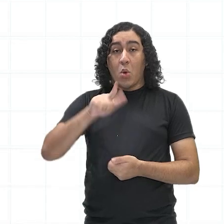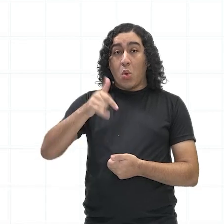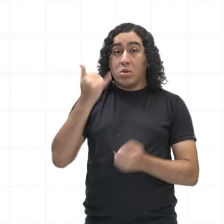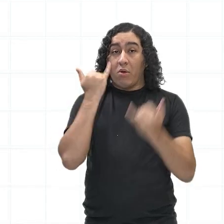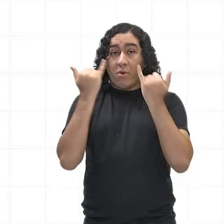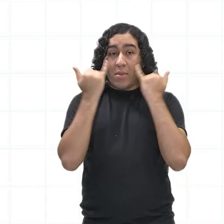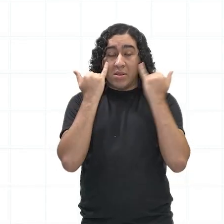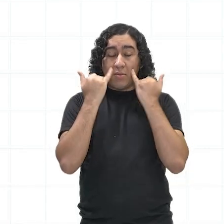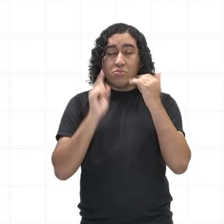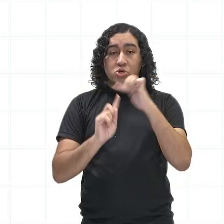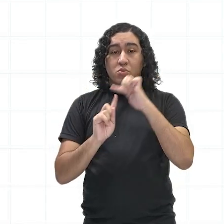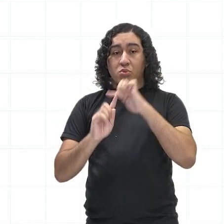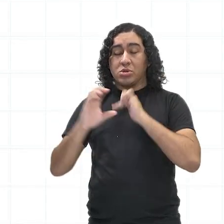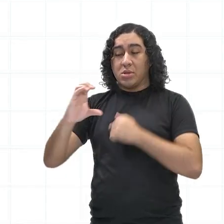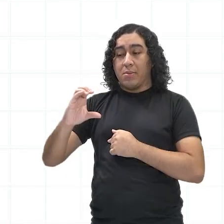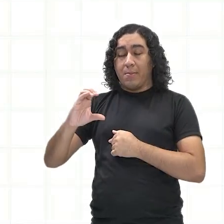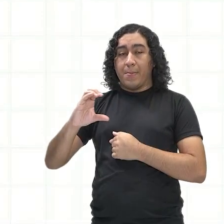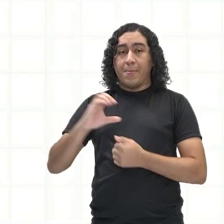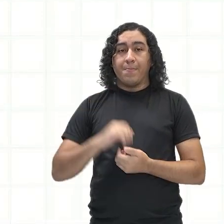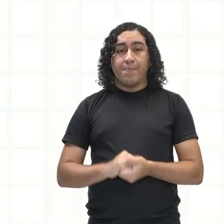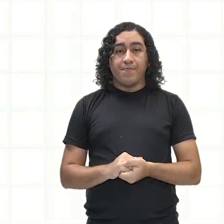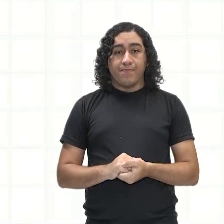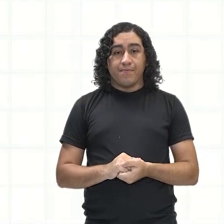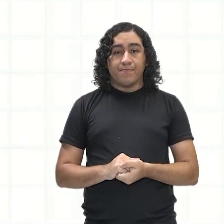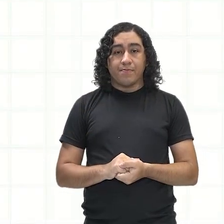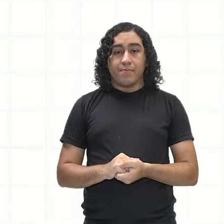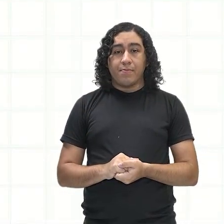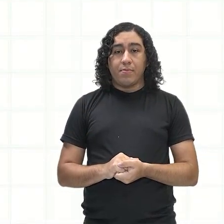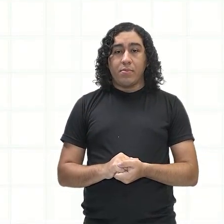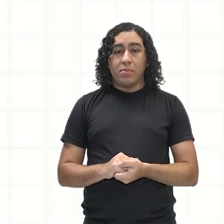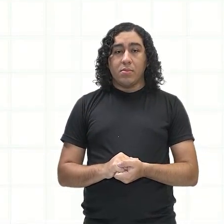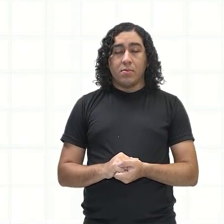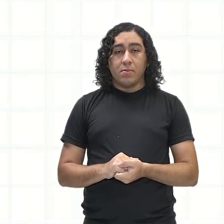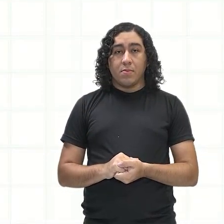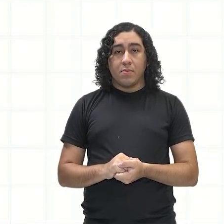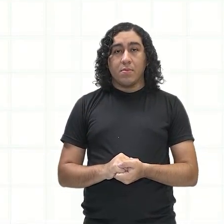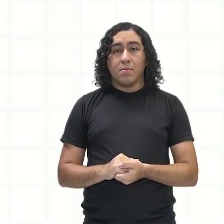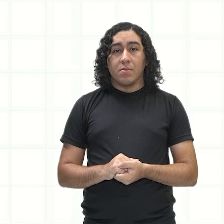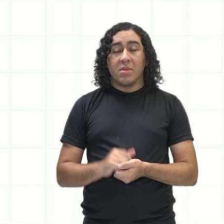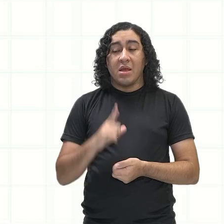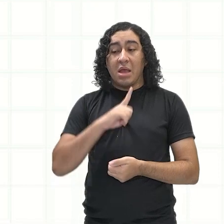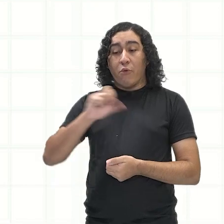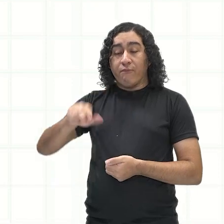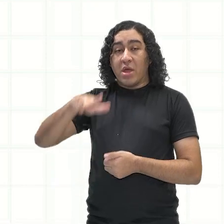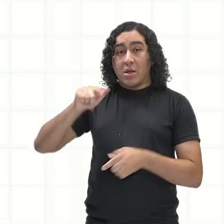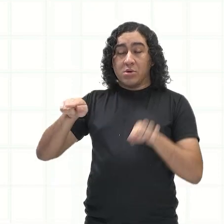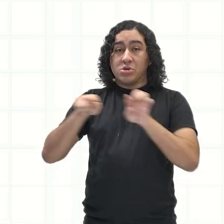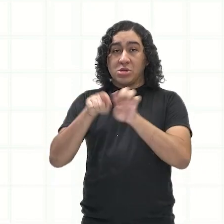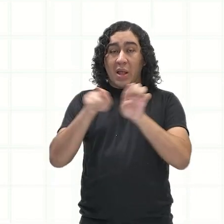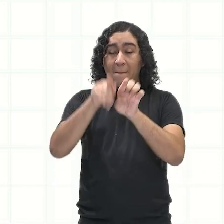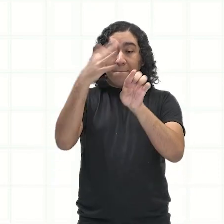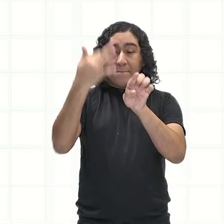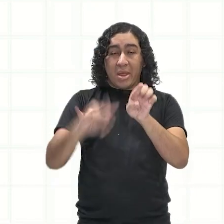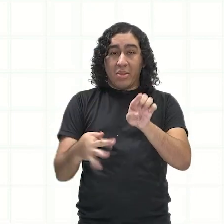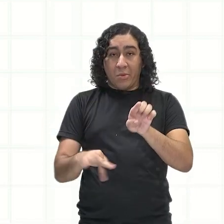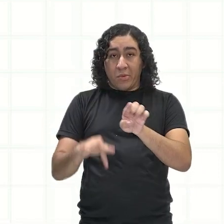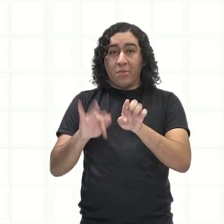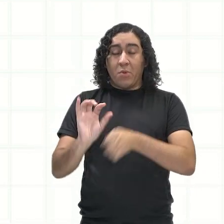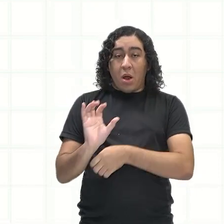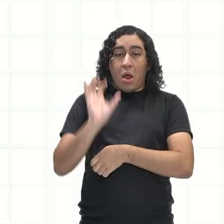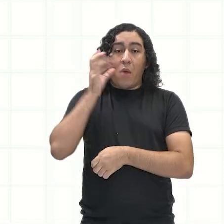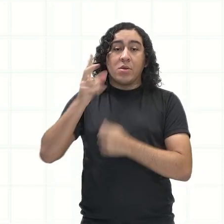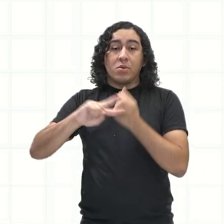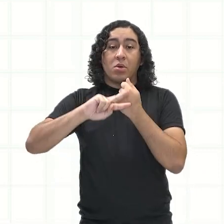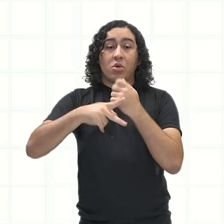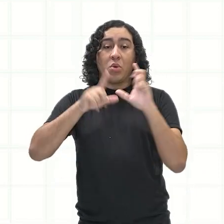C. Na hepatite C, nós temos aí um processo infeccioso e inflamatório causado